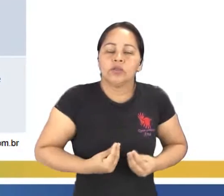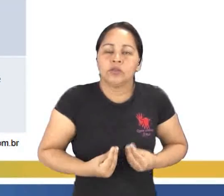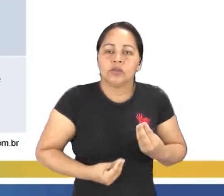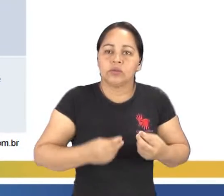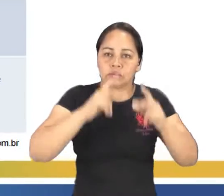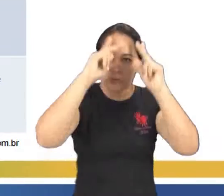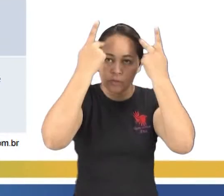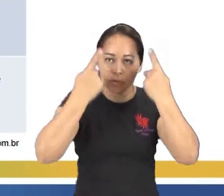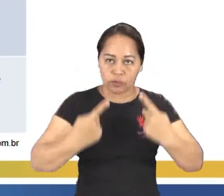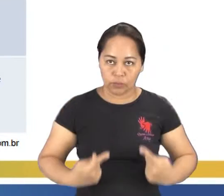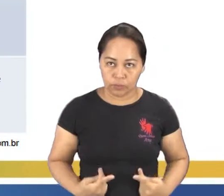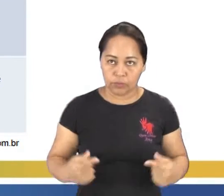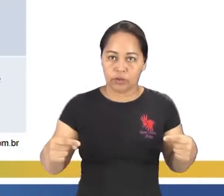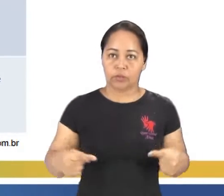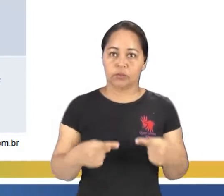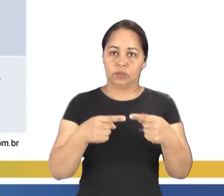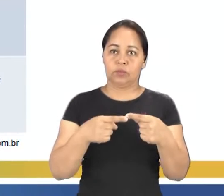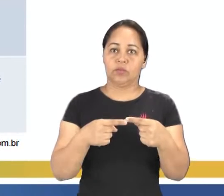as atitudes dele